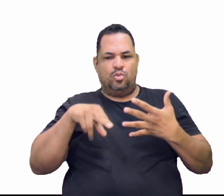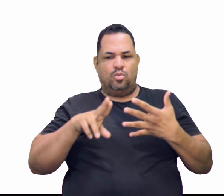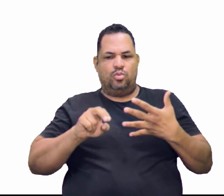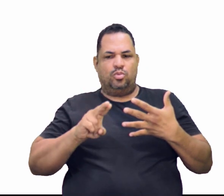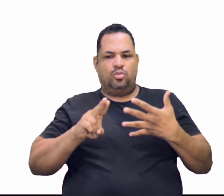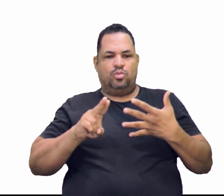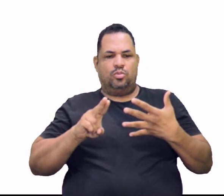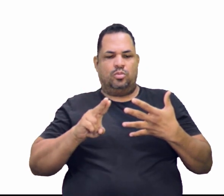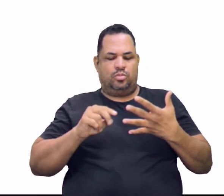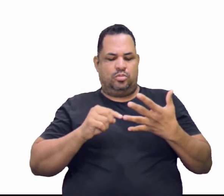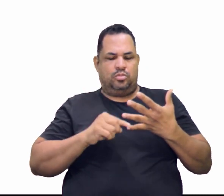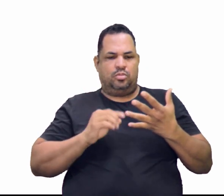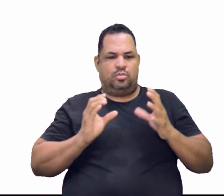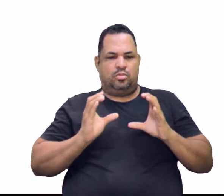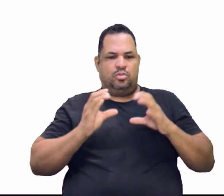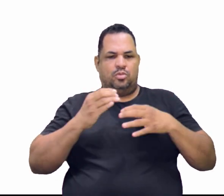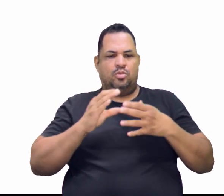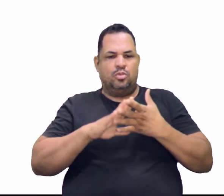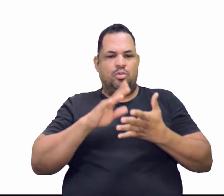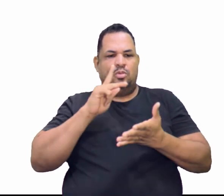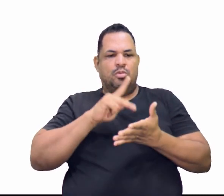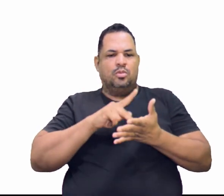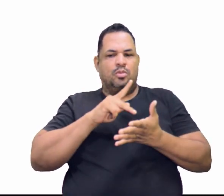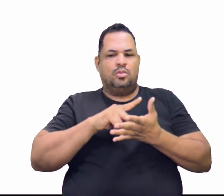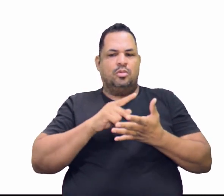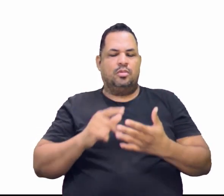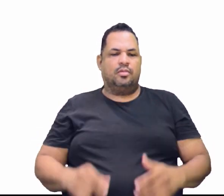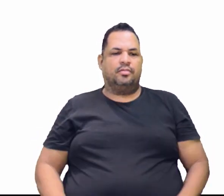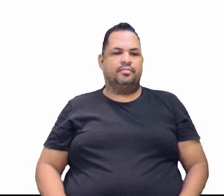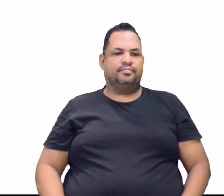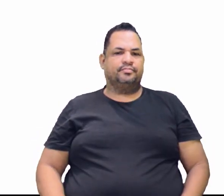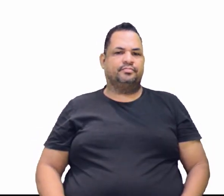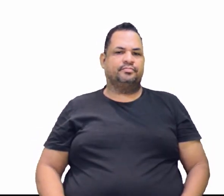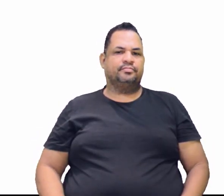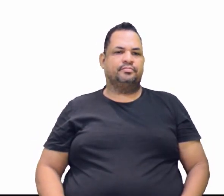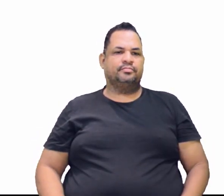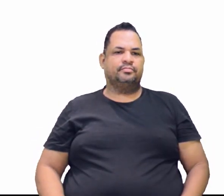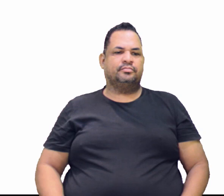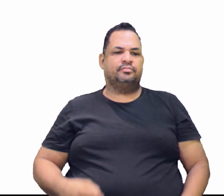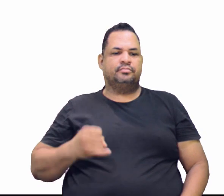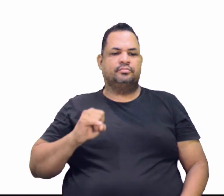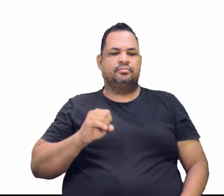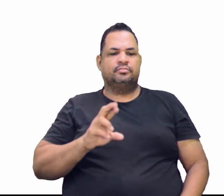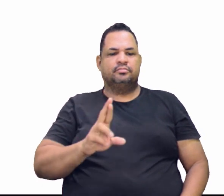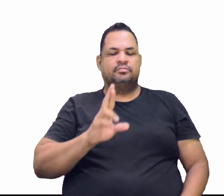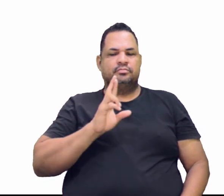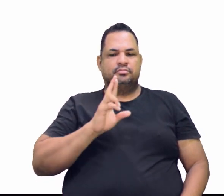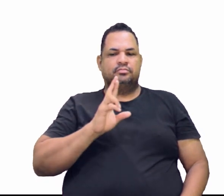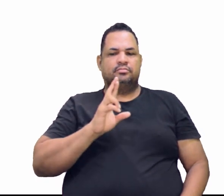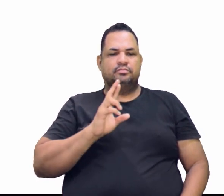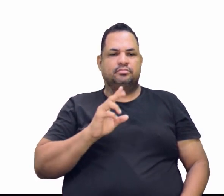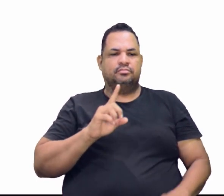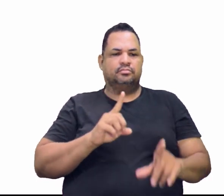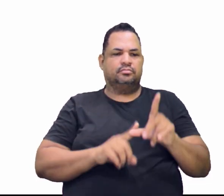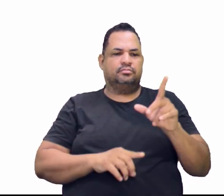D. ONU. E. Comissão da Verdade. Se você respondeu a